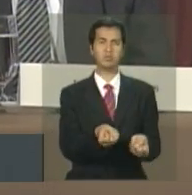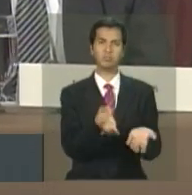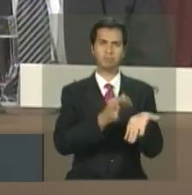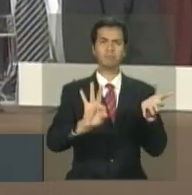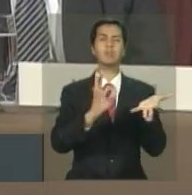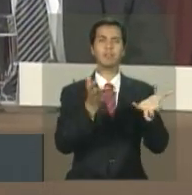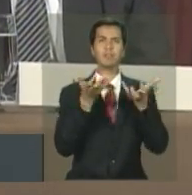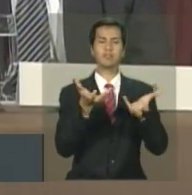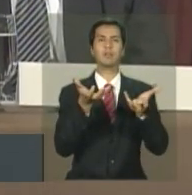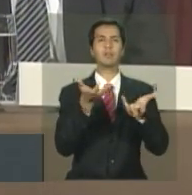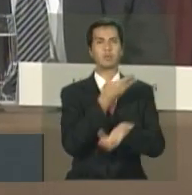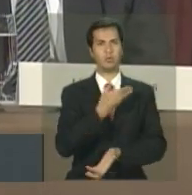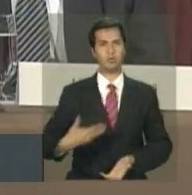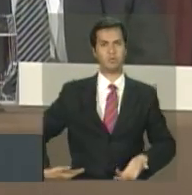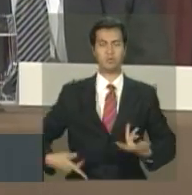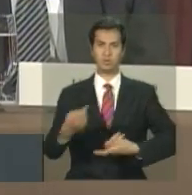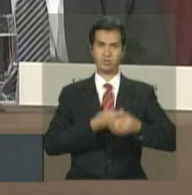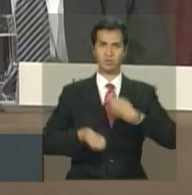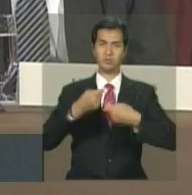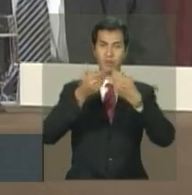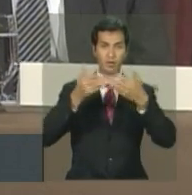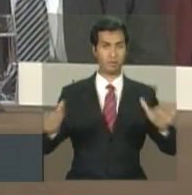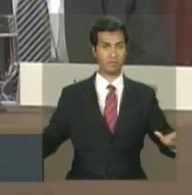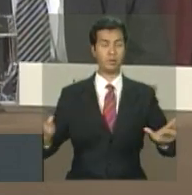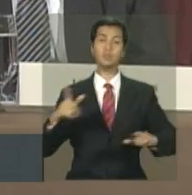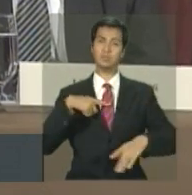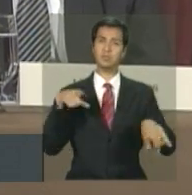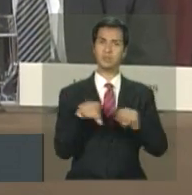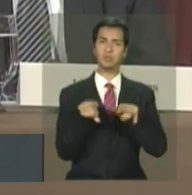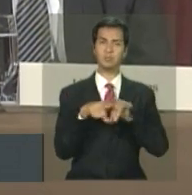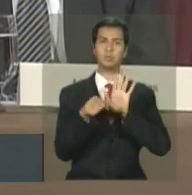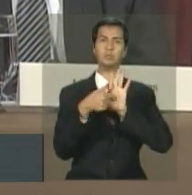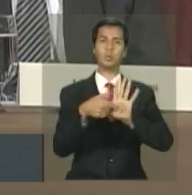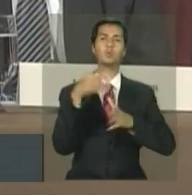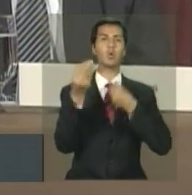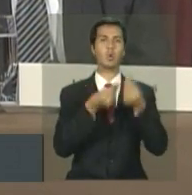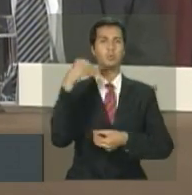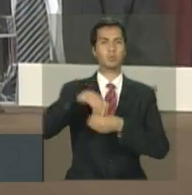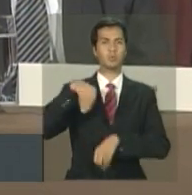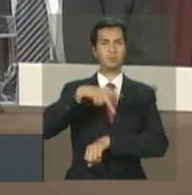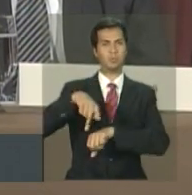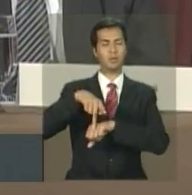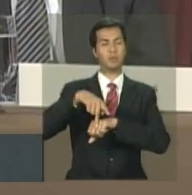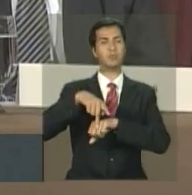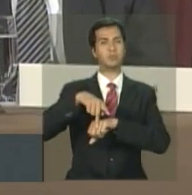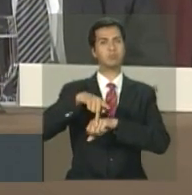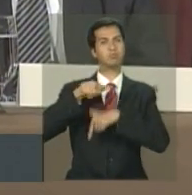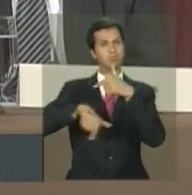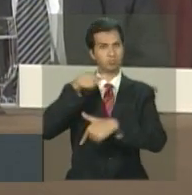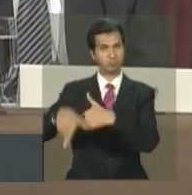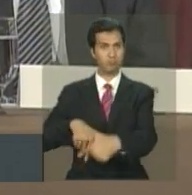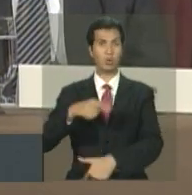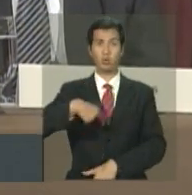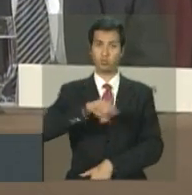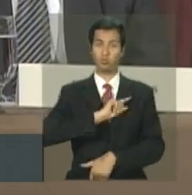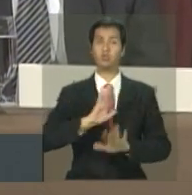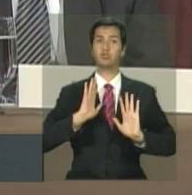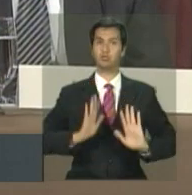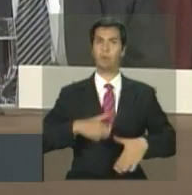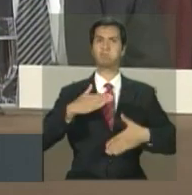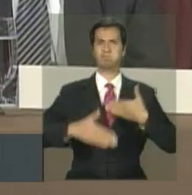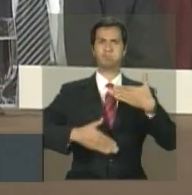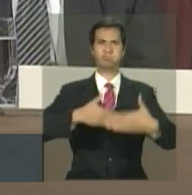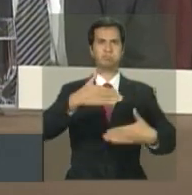Aberto e apresenta também seu plano de ação nacional. Avançamos muito em nosso compromisso